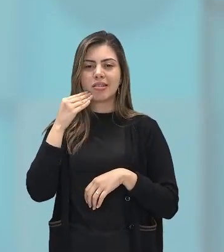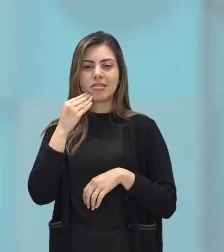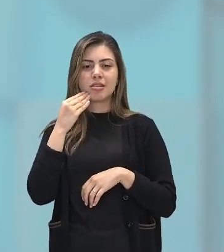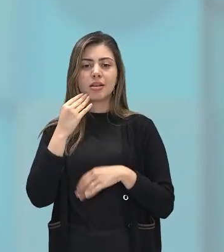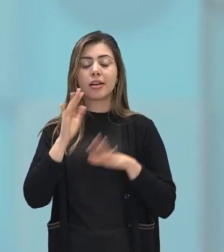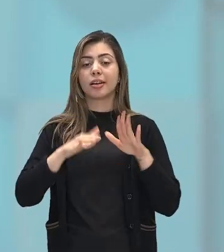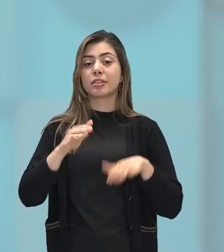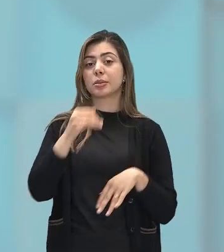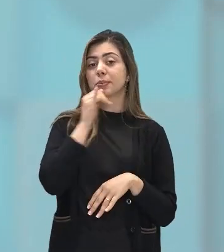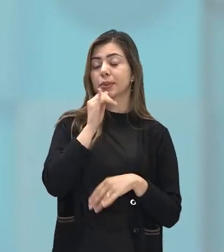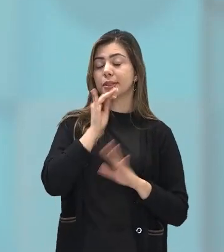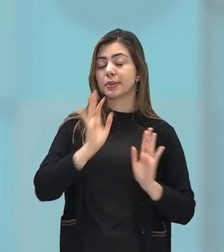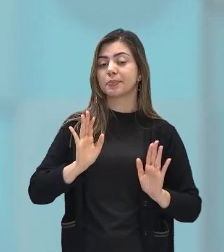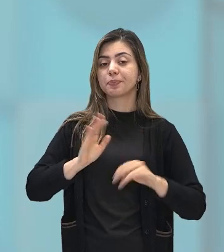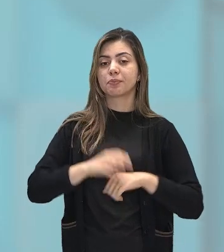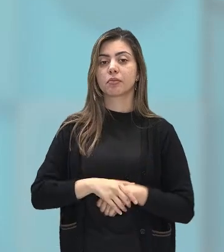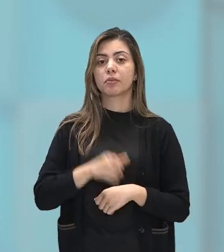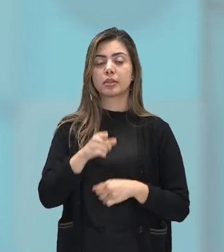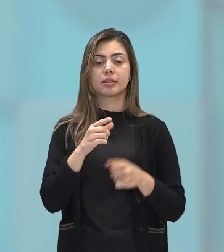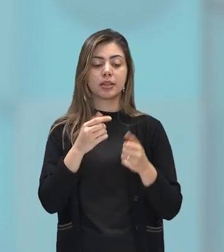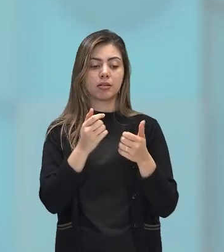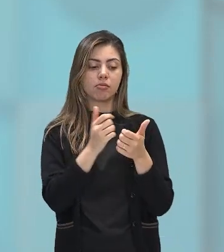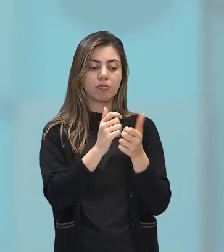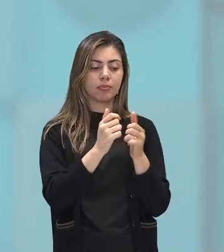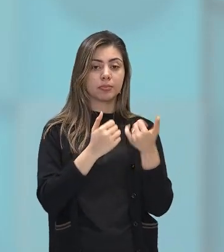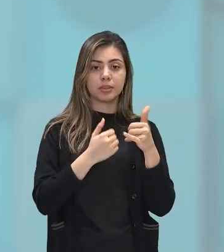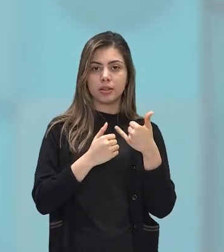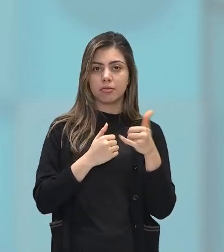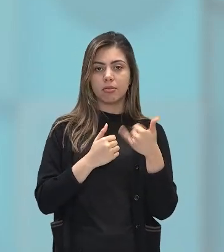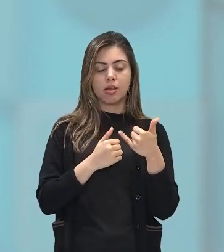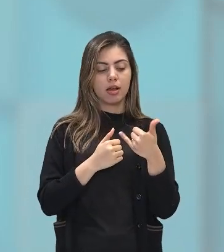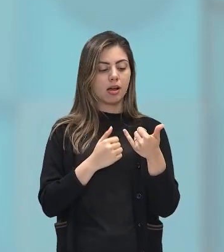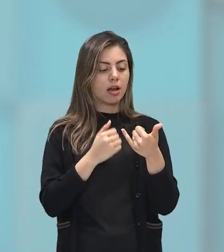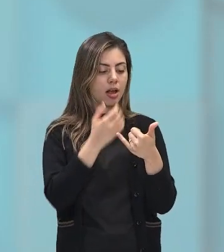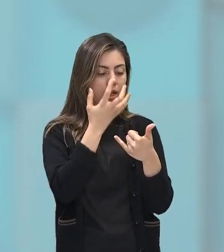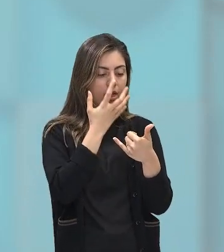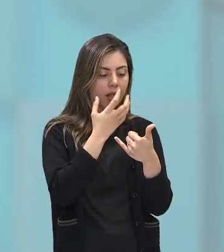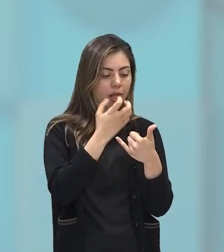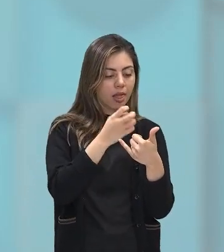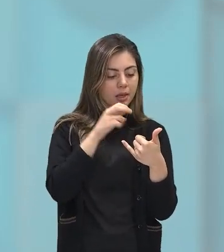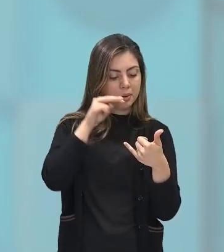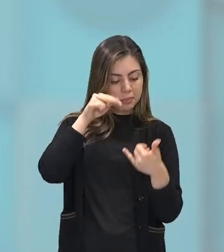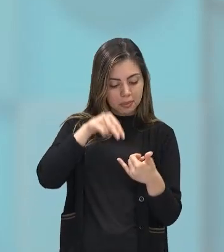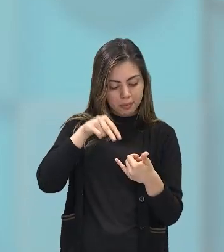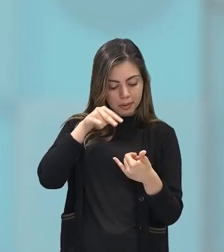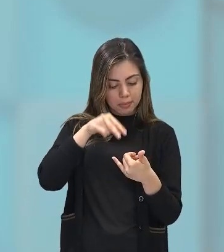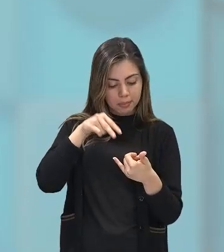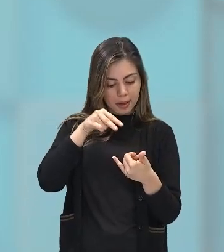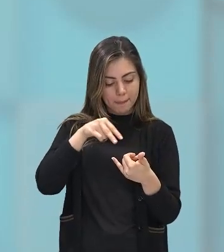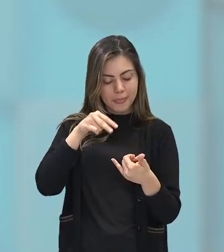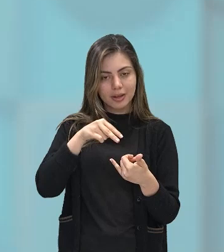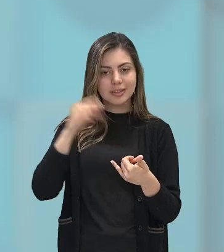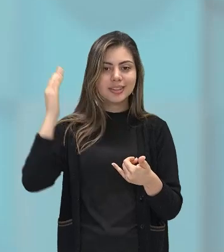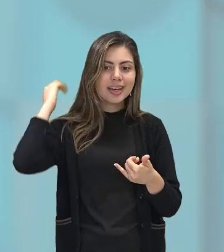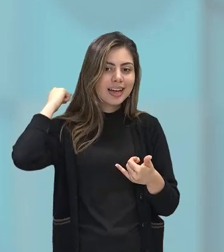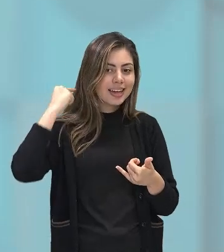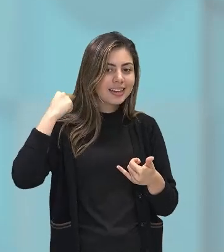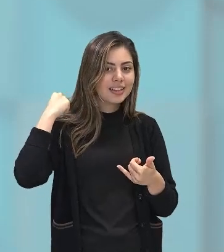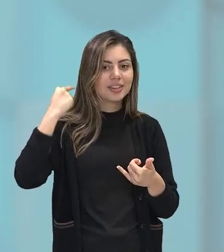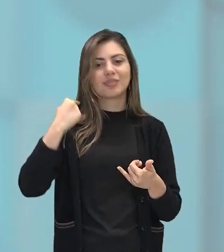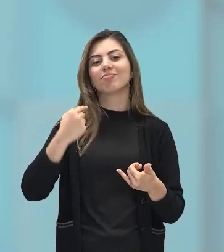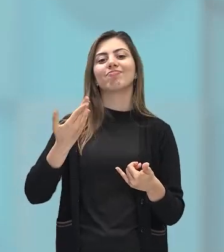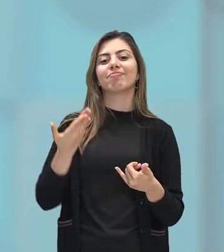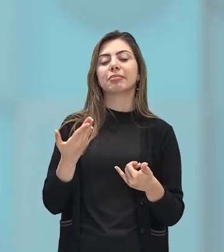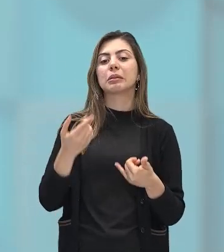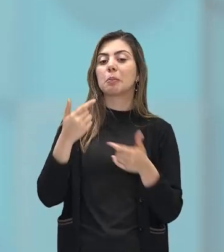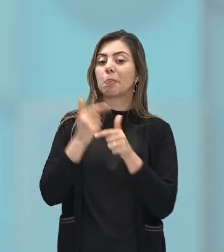você está mexendo, por exemplo, no celular, e a gente tem a mania de ficar olhando para baixo, né, prejudicando aqui a